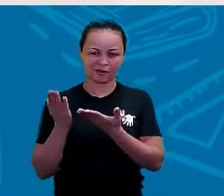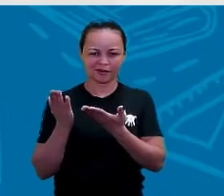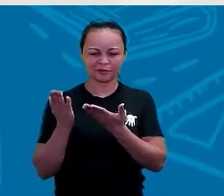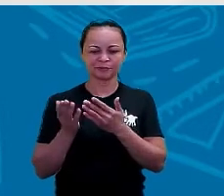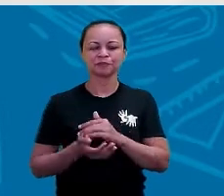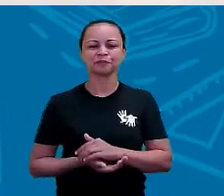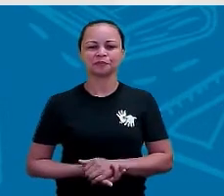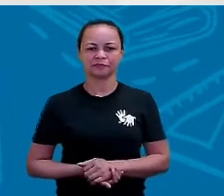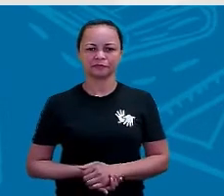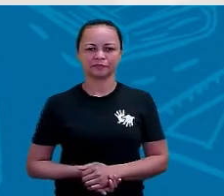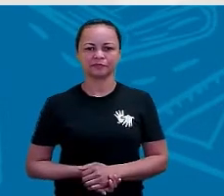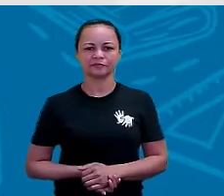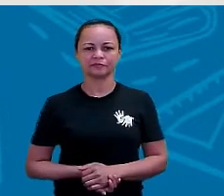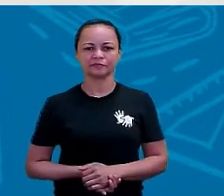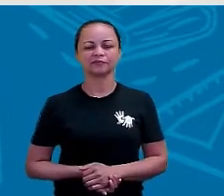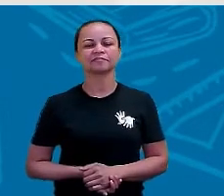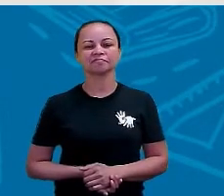poema?